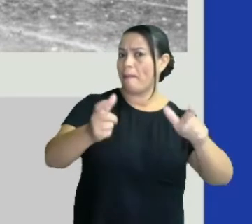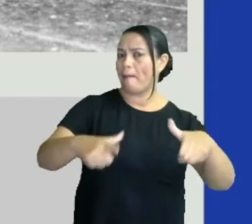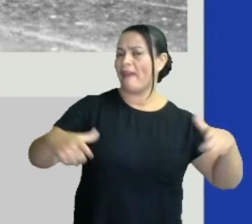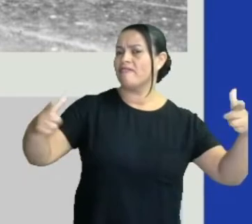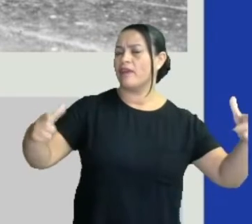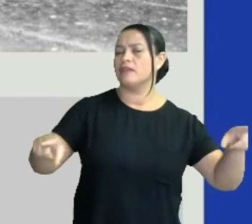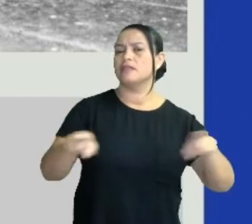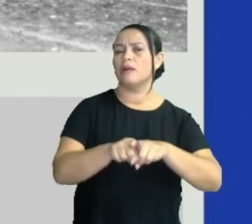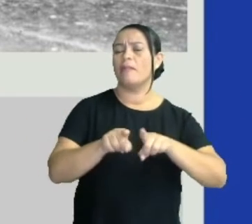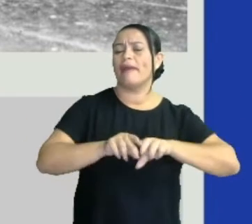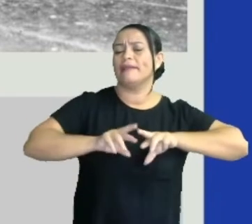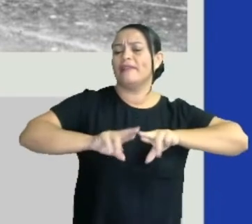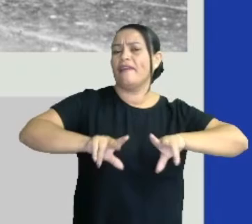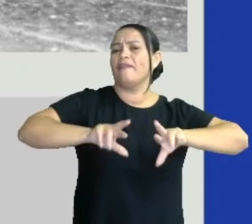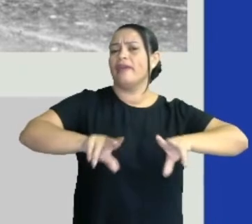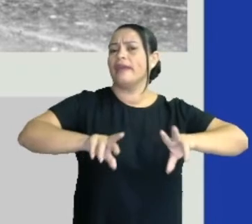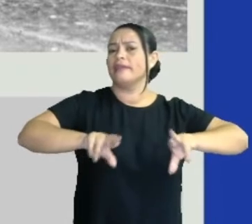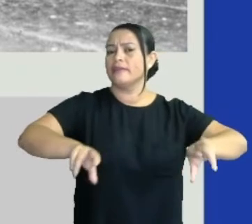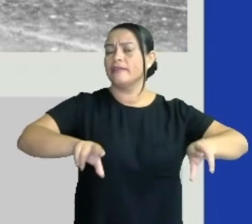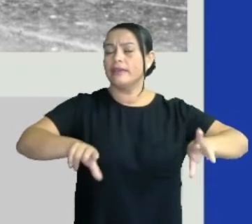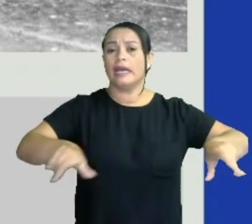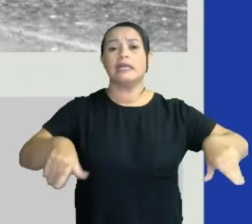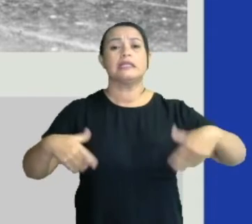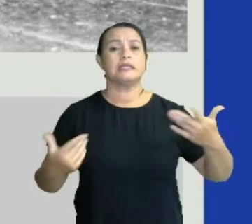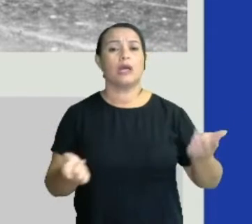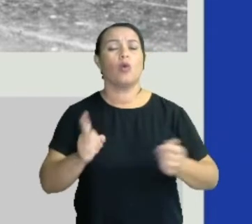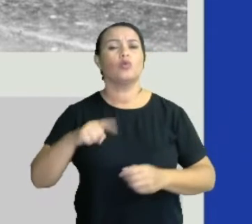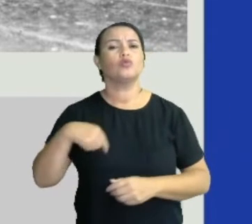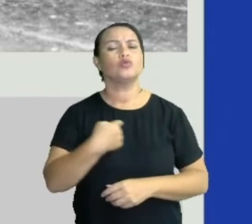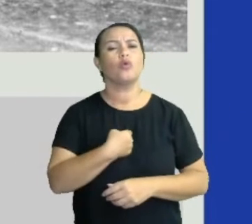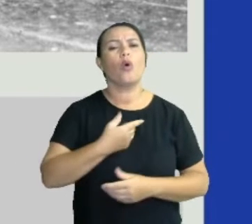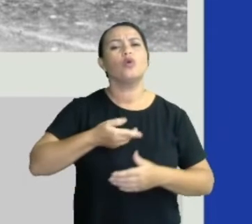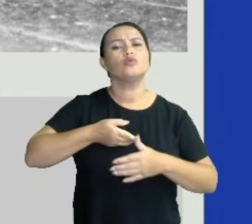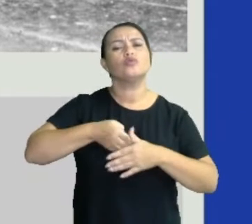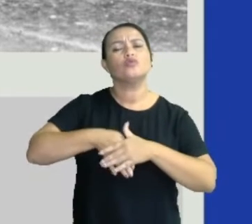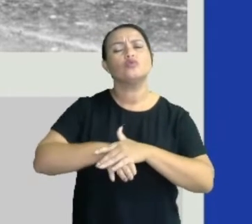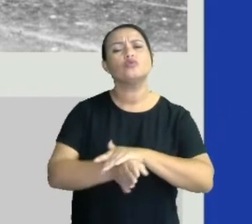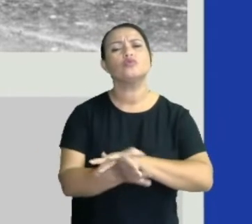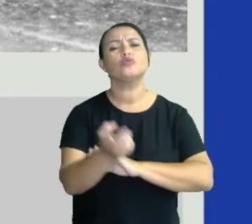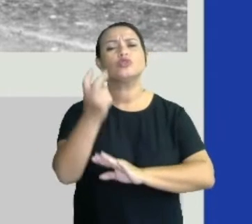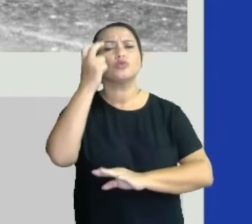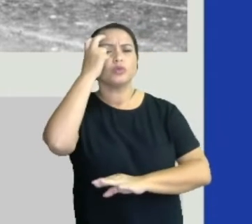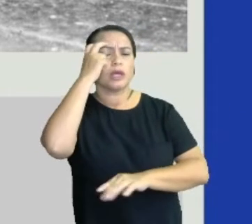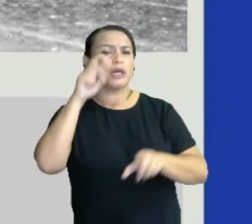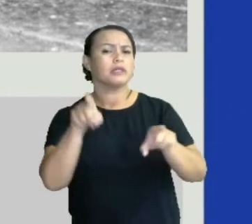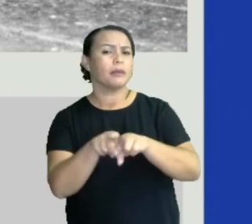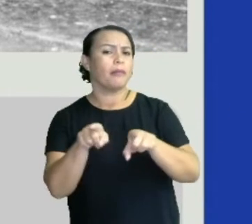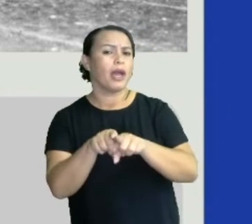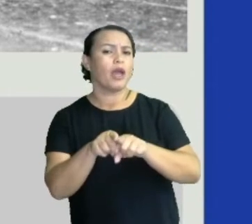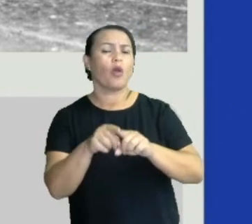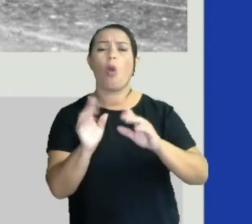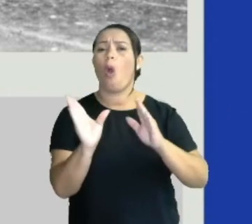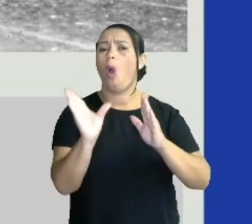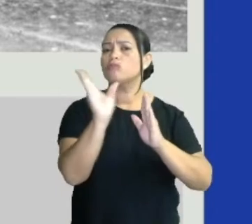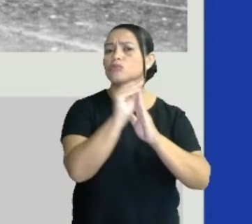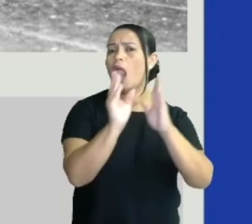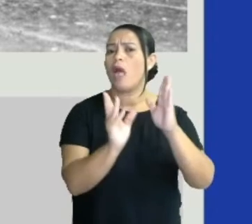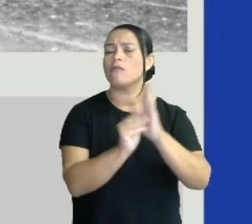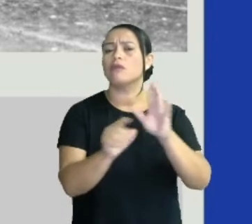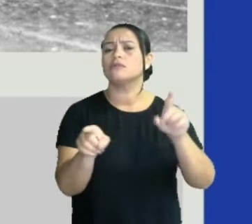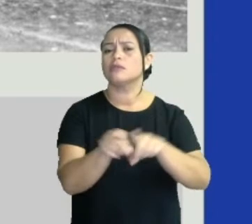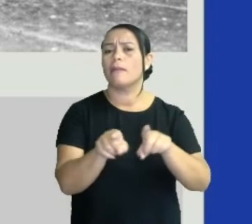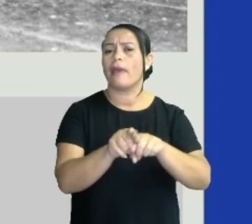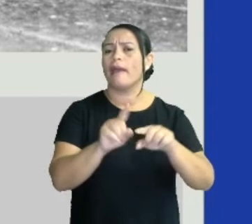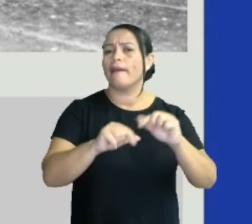bem diversificada. Então, os nossos hábitos culturais, assim como os elementos que